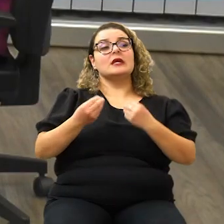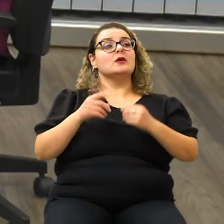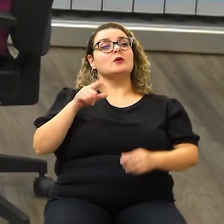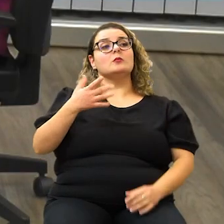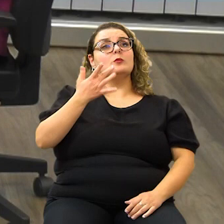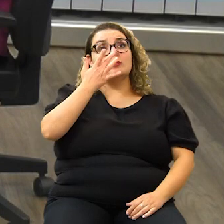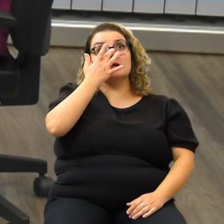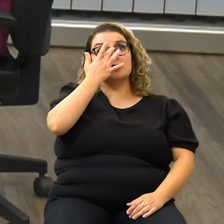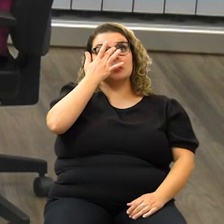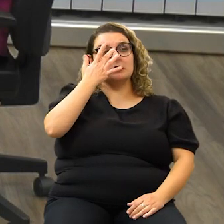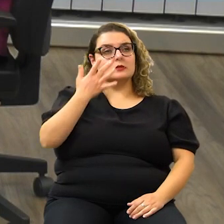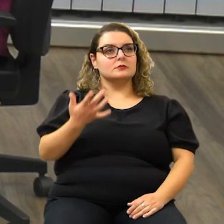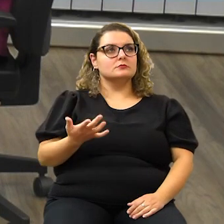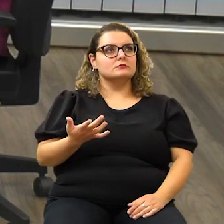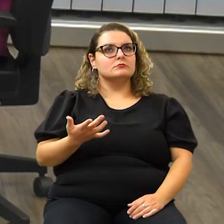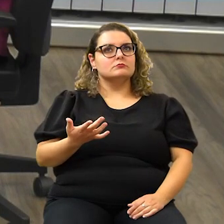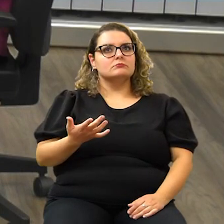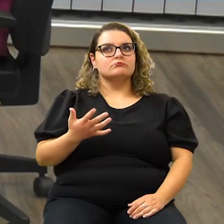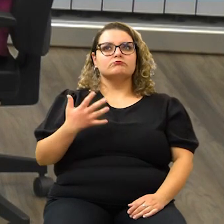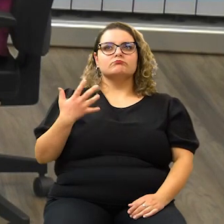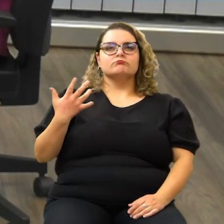algo tão, assim,